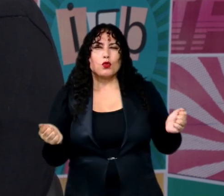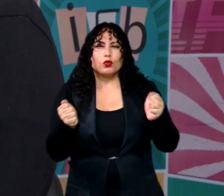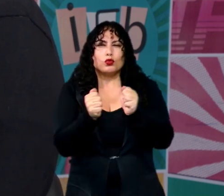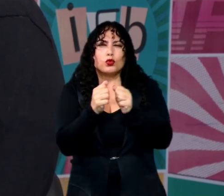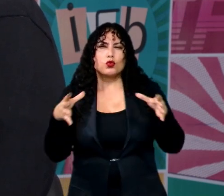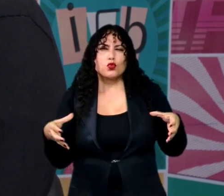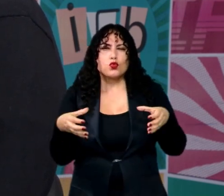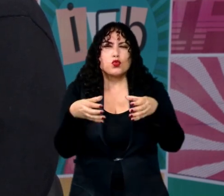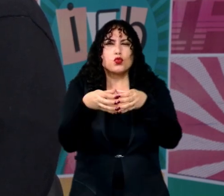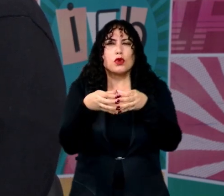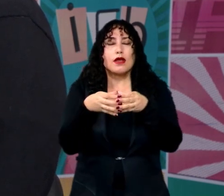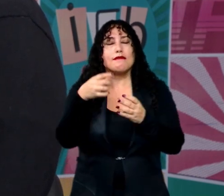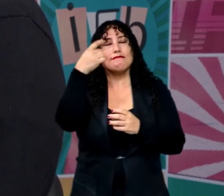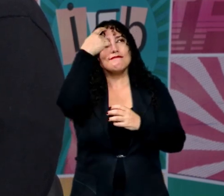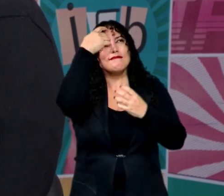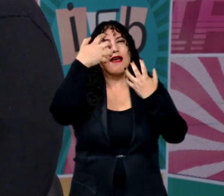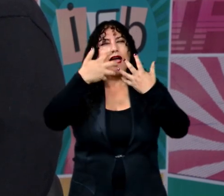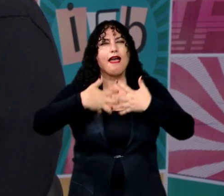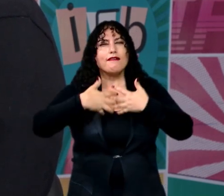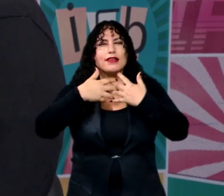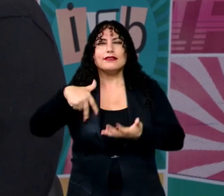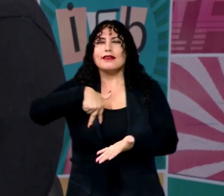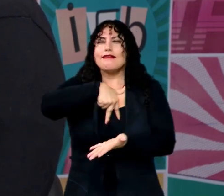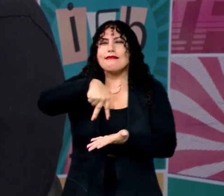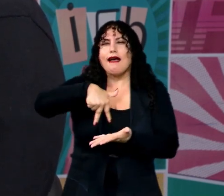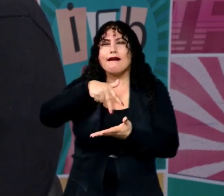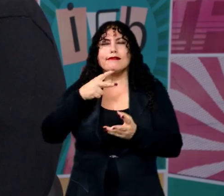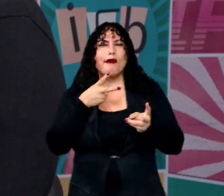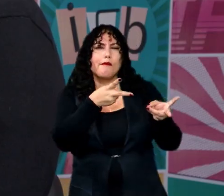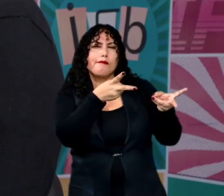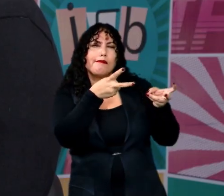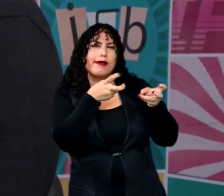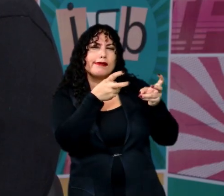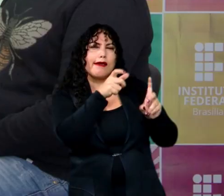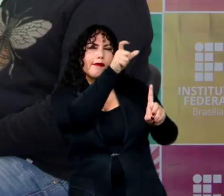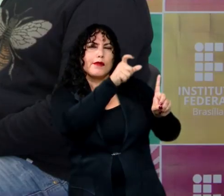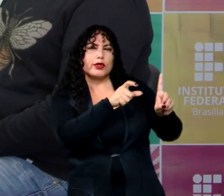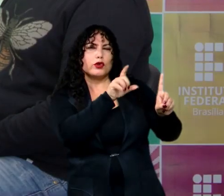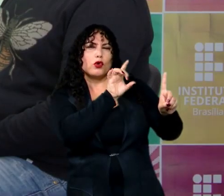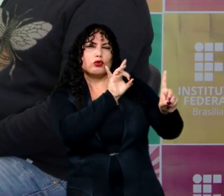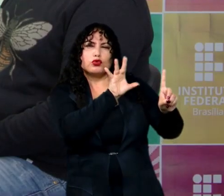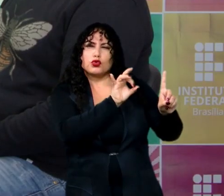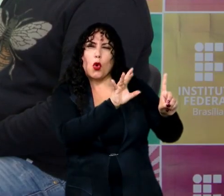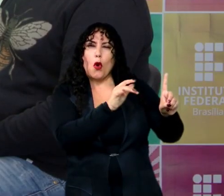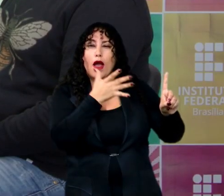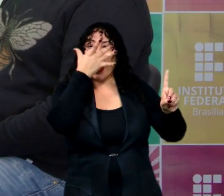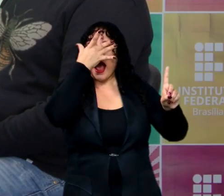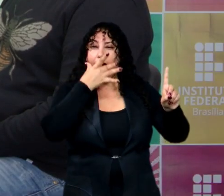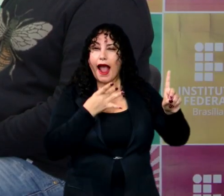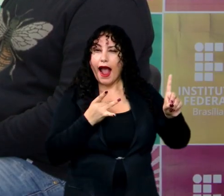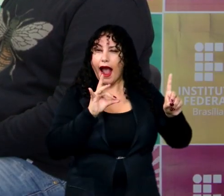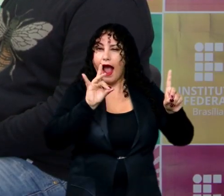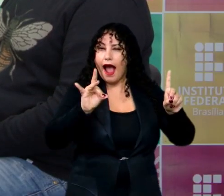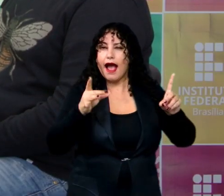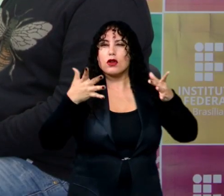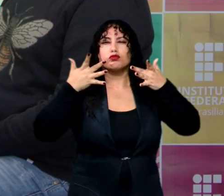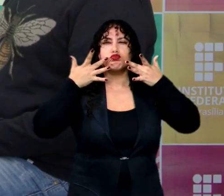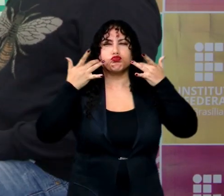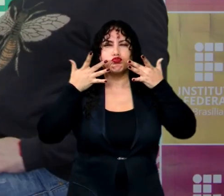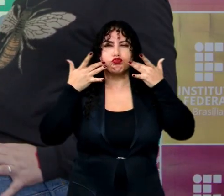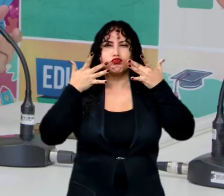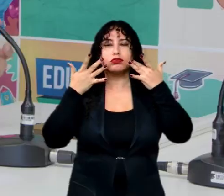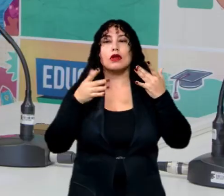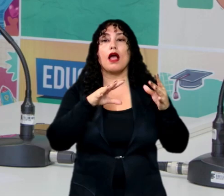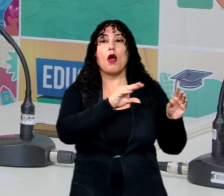Quando o pessoal pensa em dança, às vezes só vê aquela pessoa que está lá na frente, que acaba sendo a cara do espetáculo, né? Levando para a